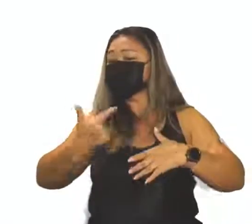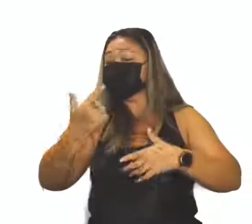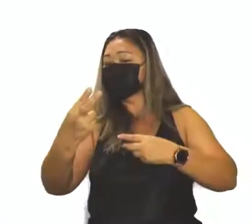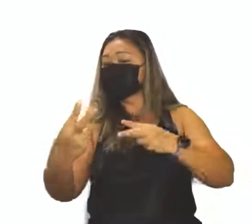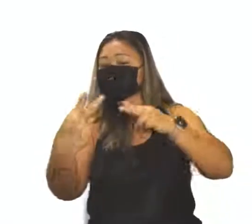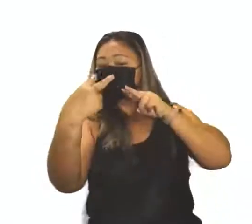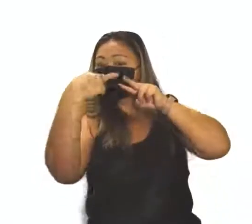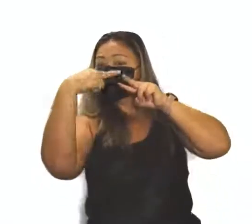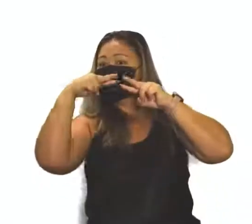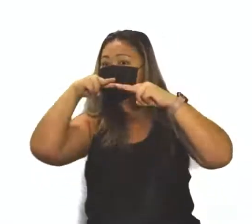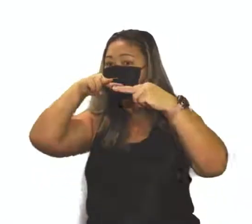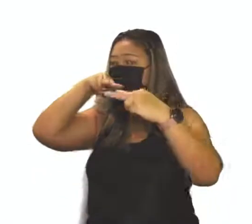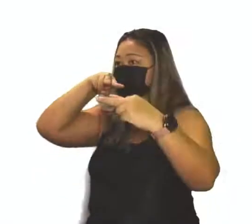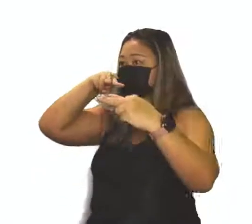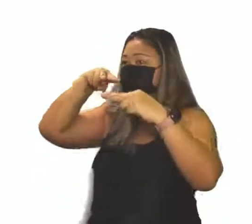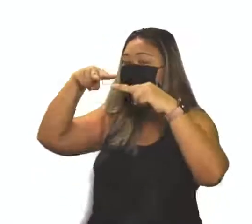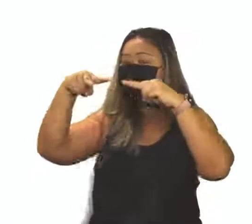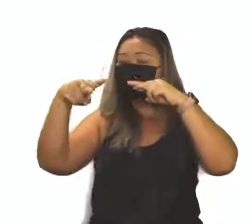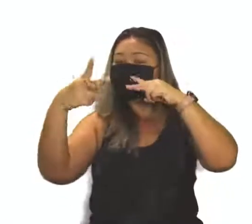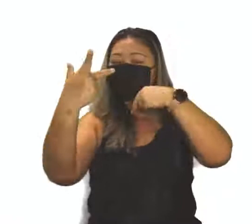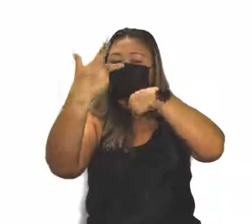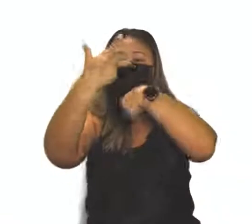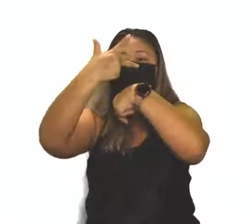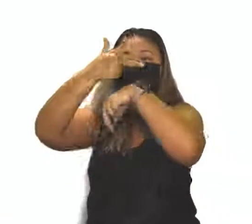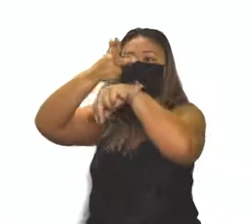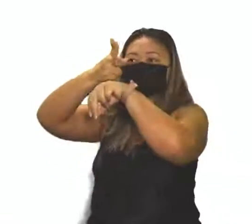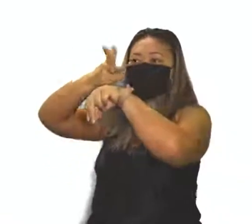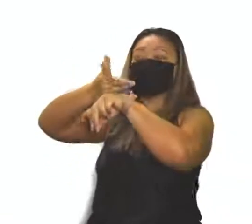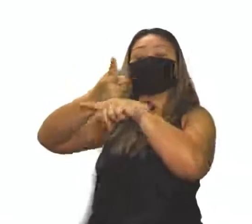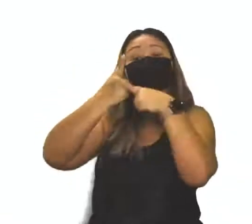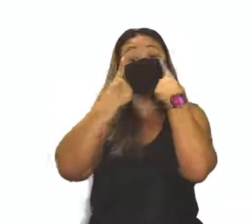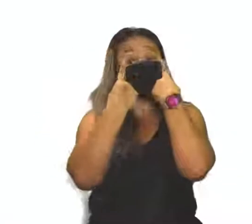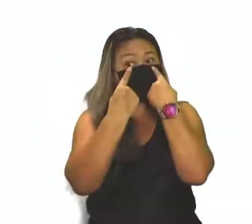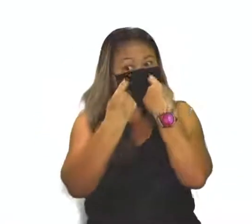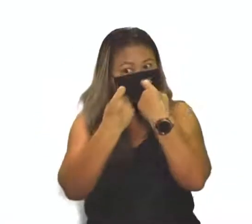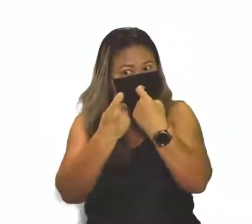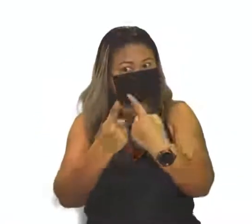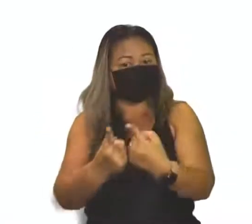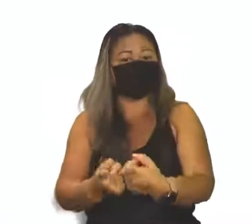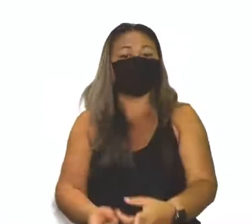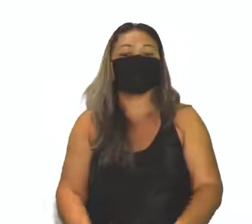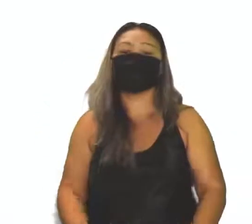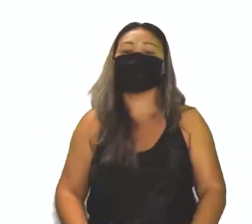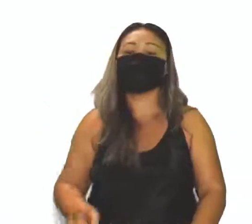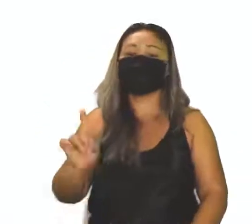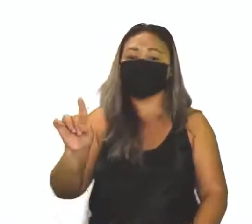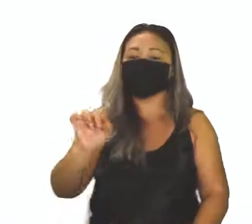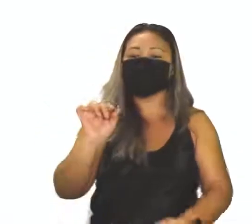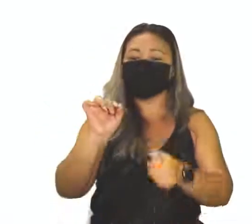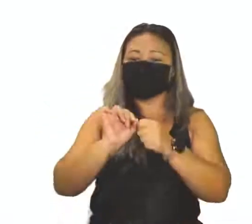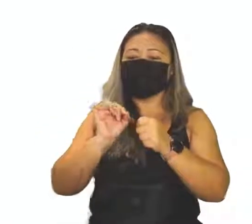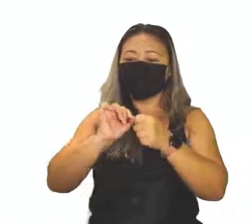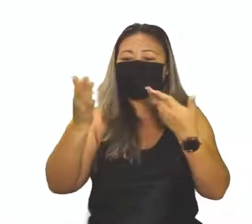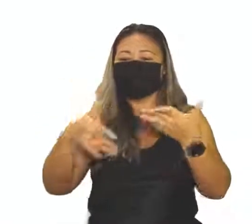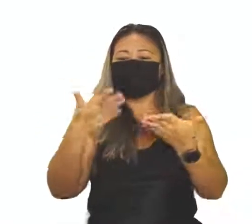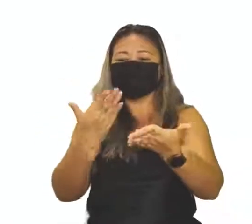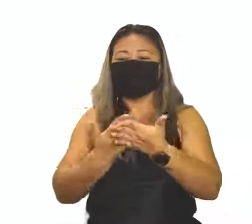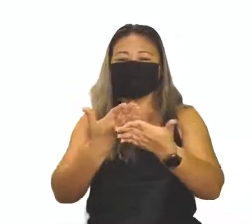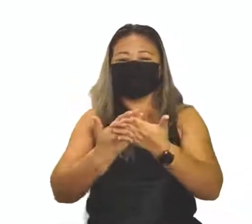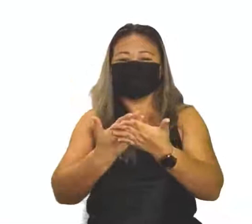olhando? Porque todo momento tem uma câmera te filmando. Muito interessante. Inclusive, nós passamos por isso hoje na aula,